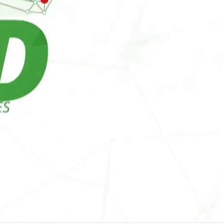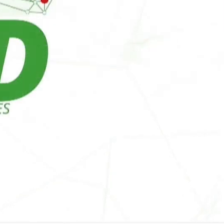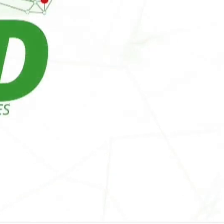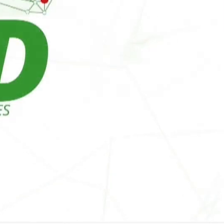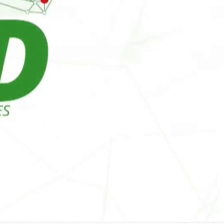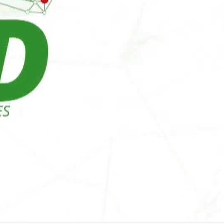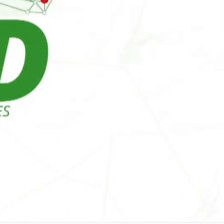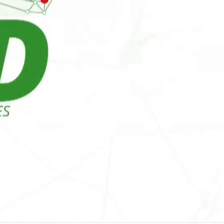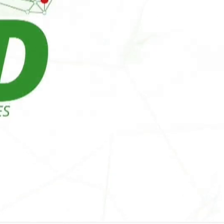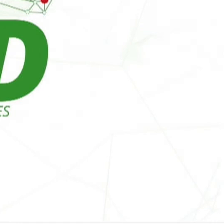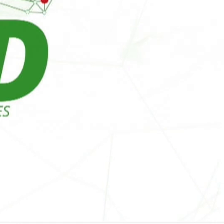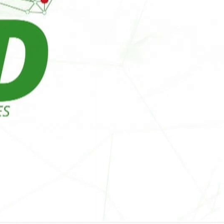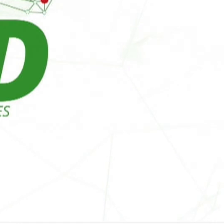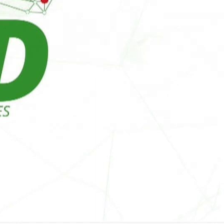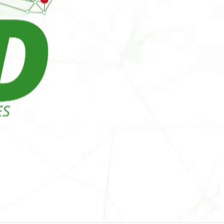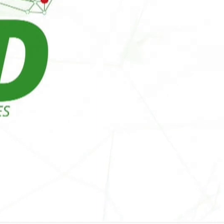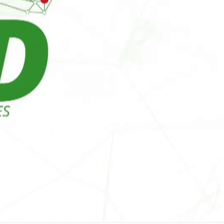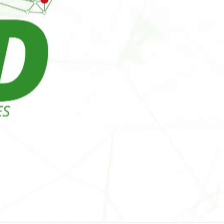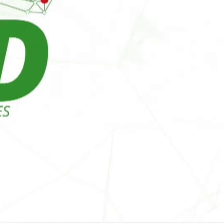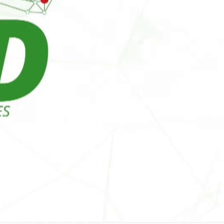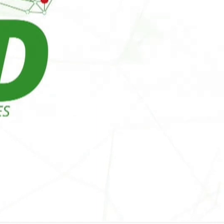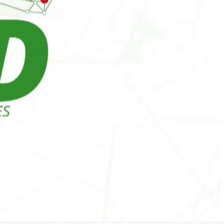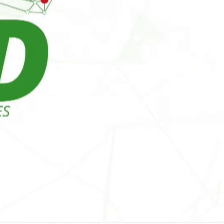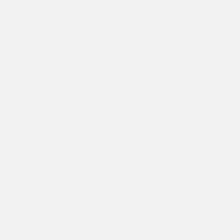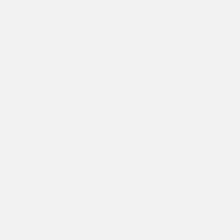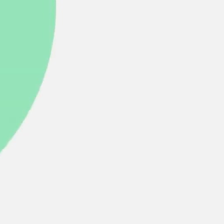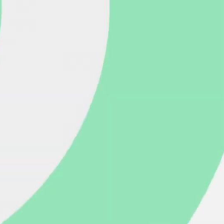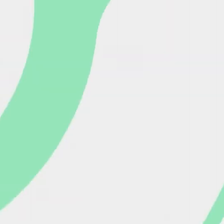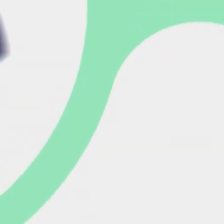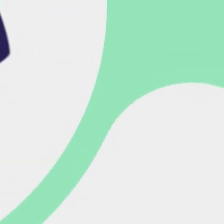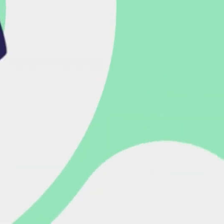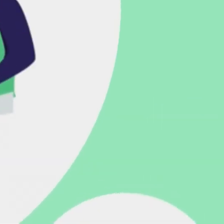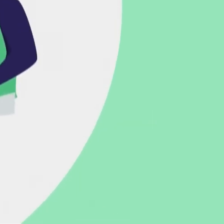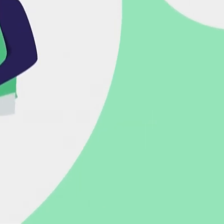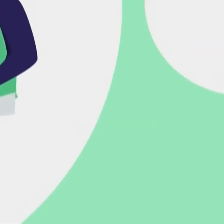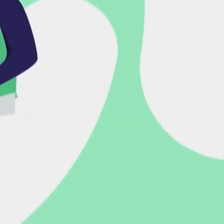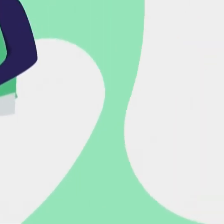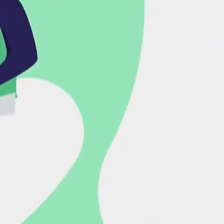Educação à distância, mudando realidades.